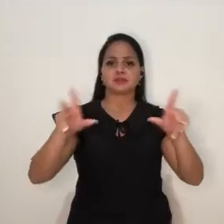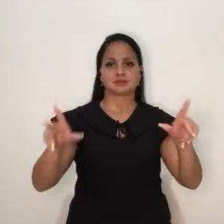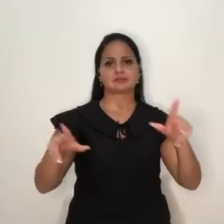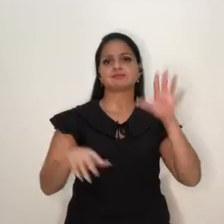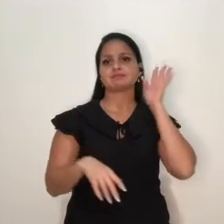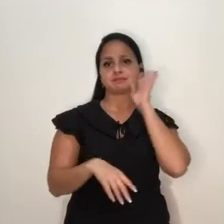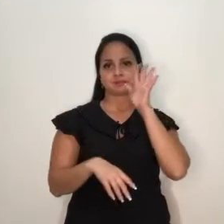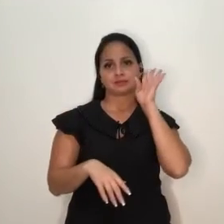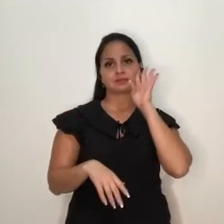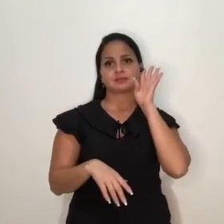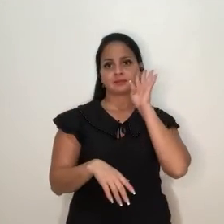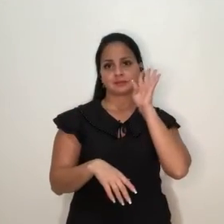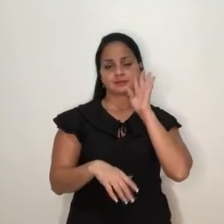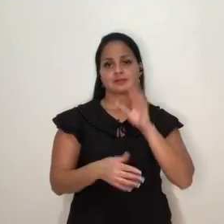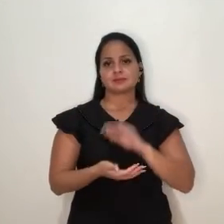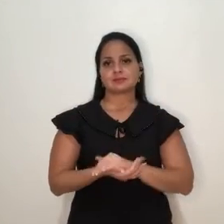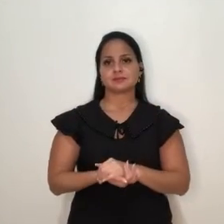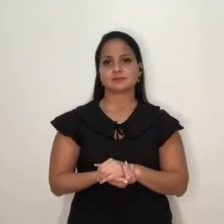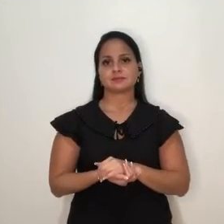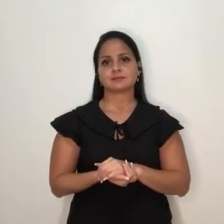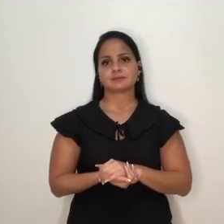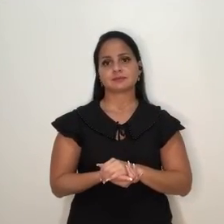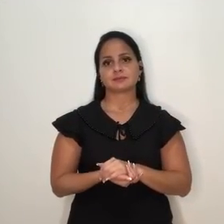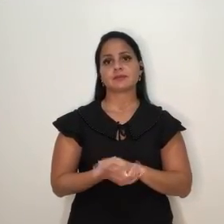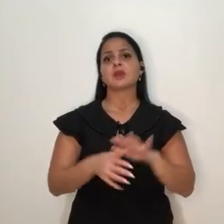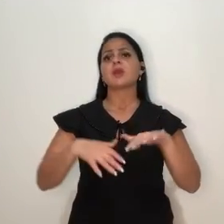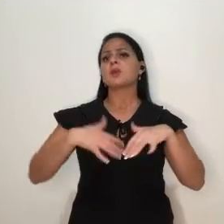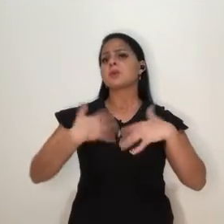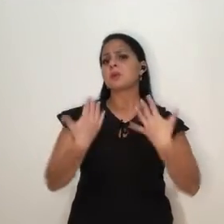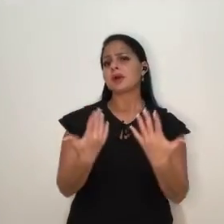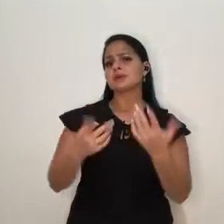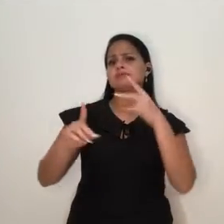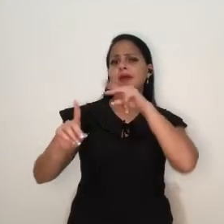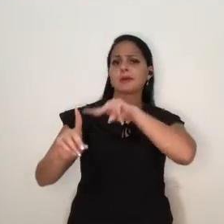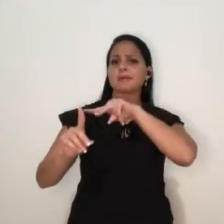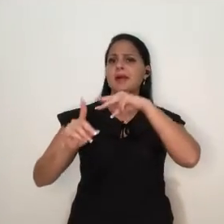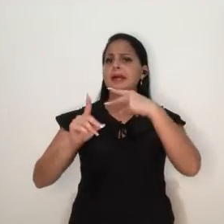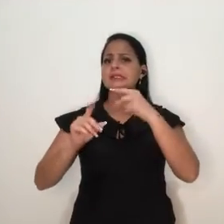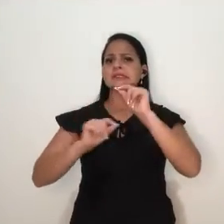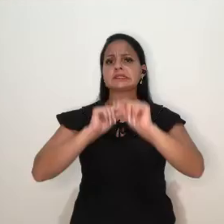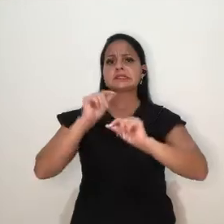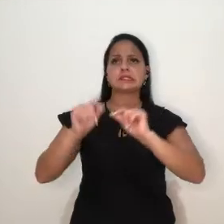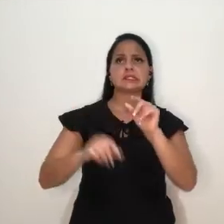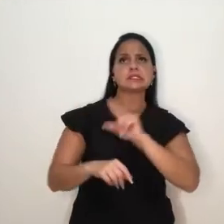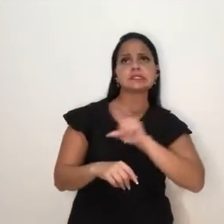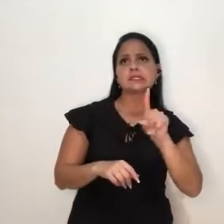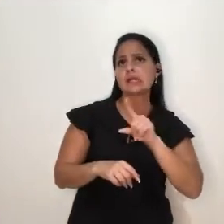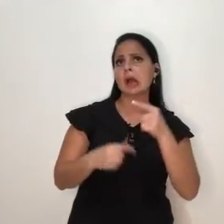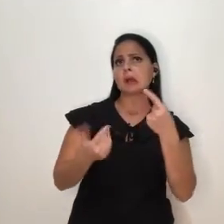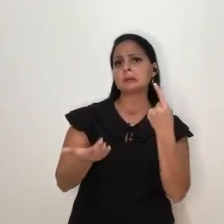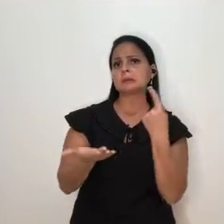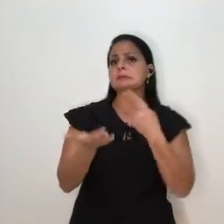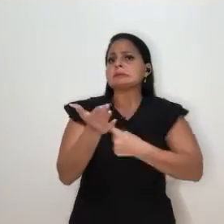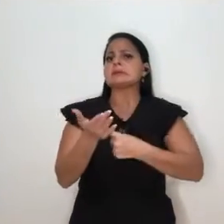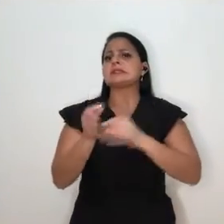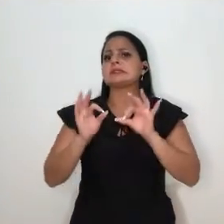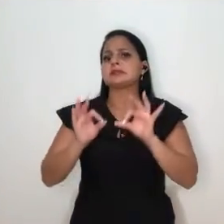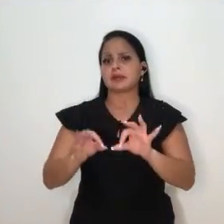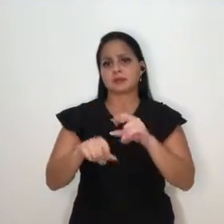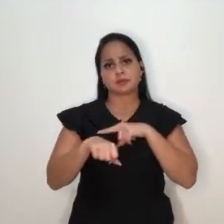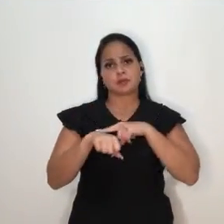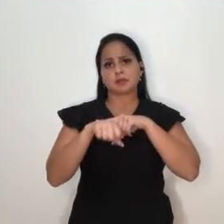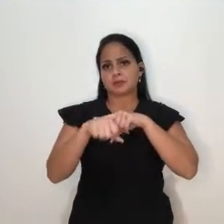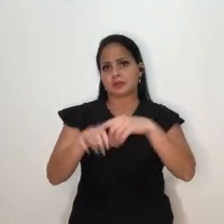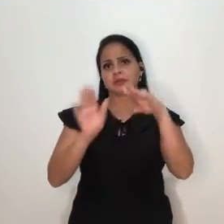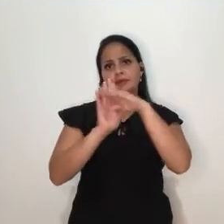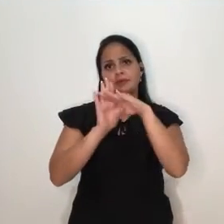Quais as minhas expectativas que não foram e quais foram atendidas durante a realização do programa? Bom, eu não tive nenhuma expectativa que não foi